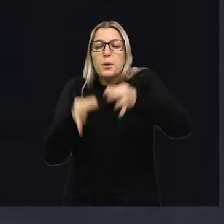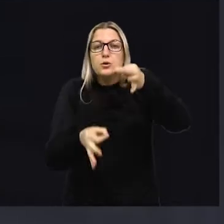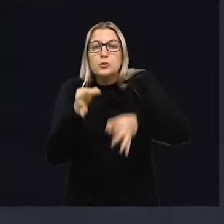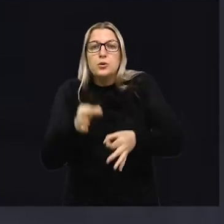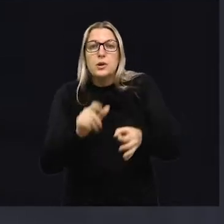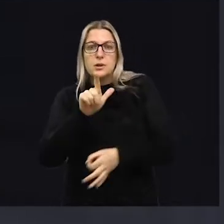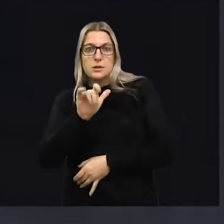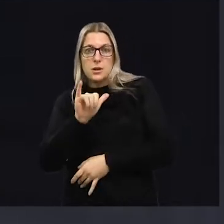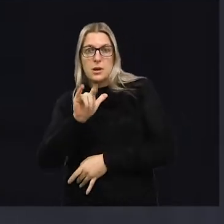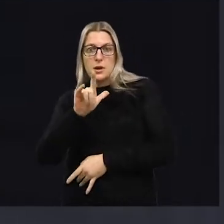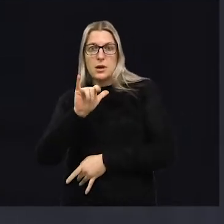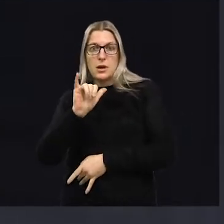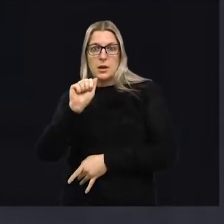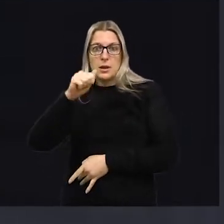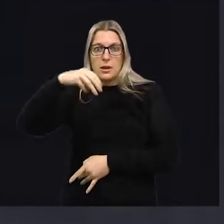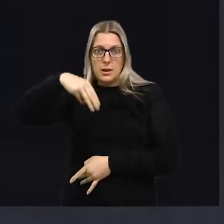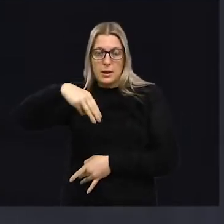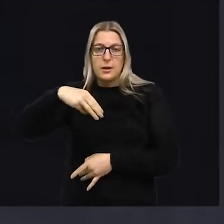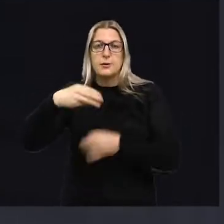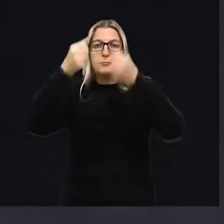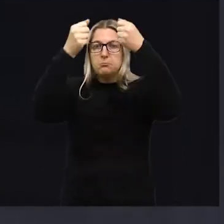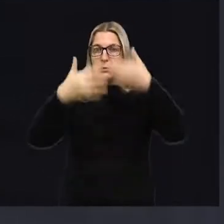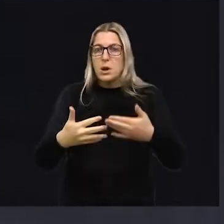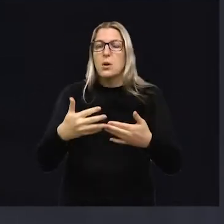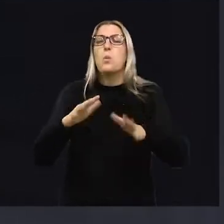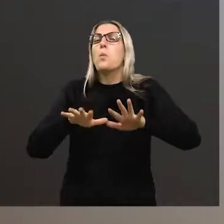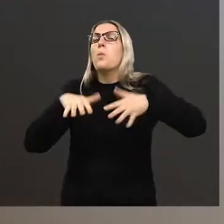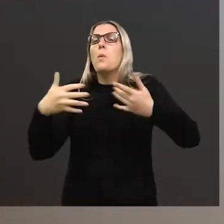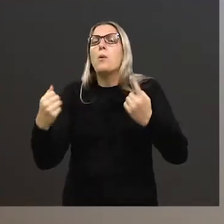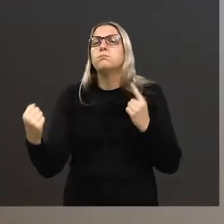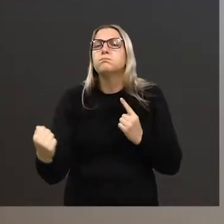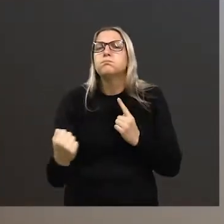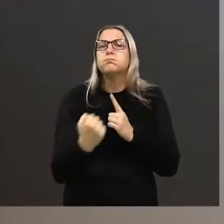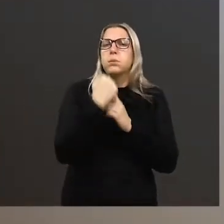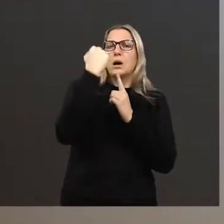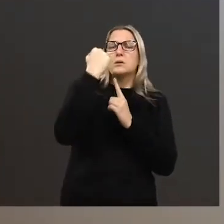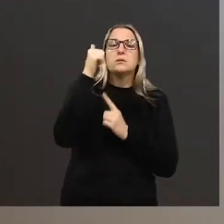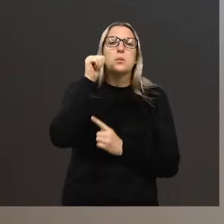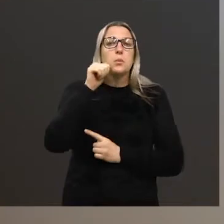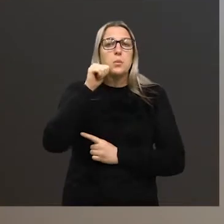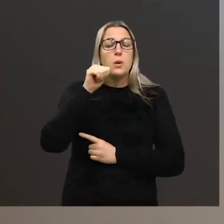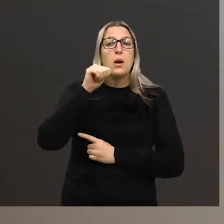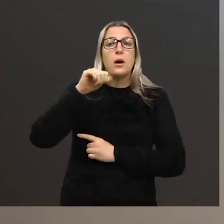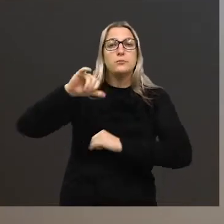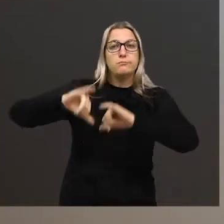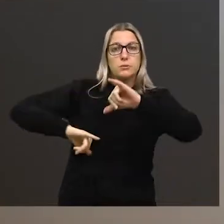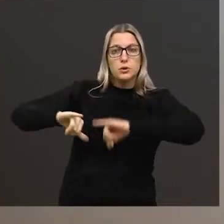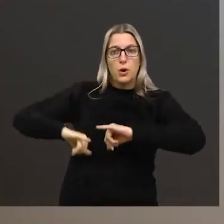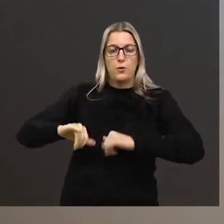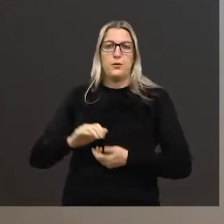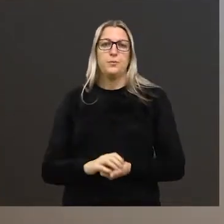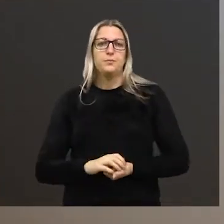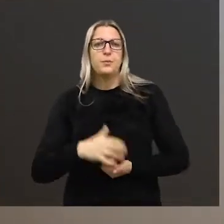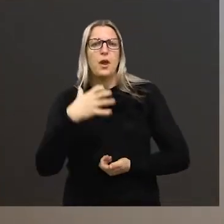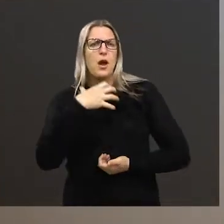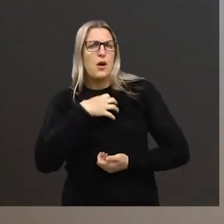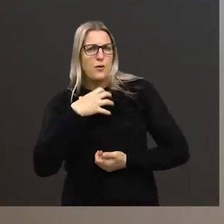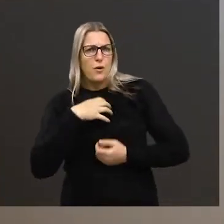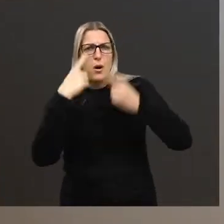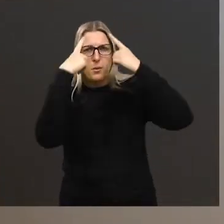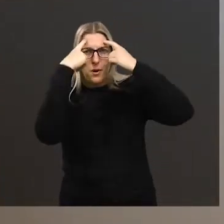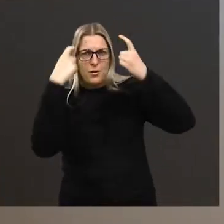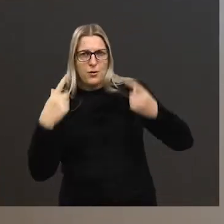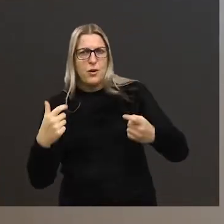nos explicando quais tipos de agressão a mulher sofre. As formas de violência que uma mulher